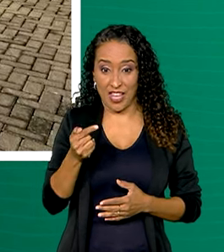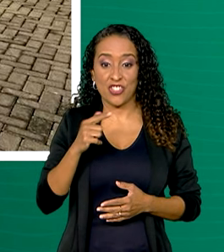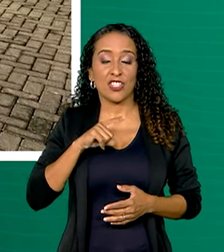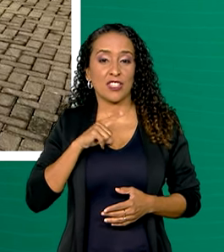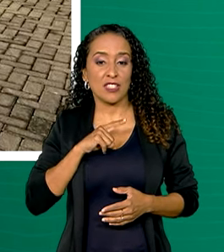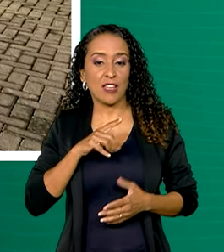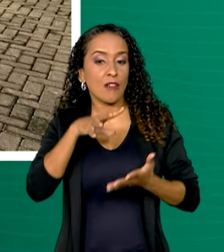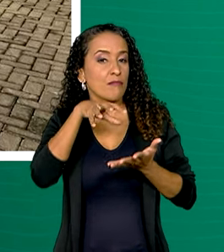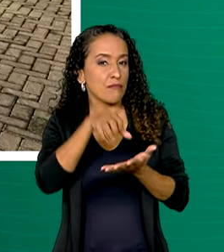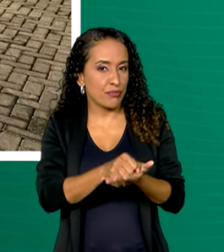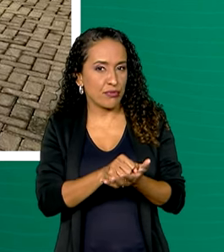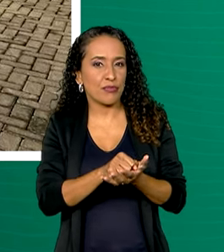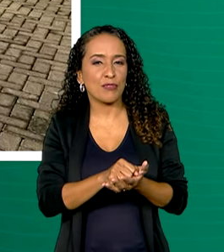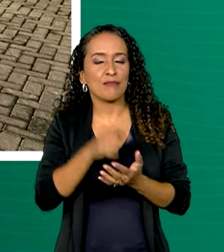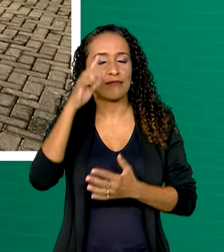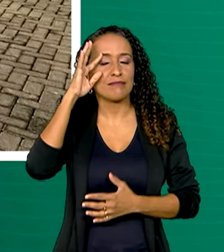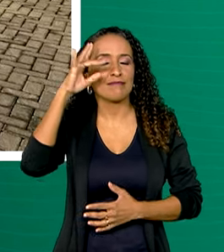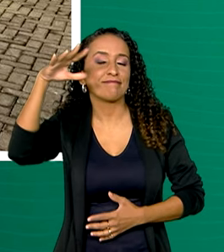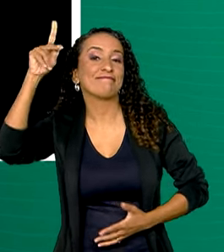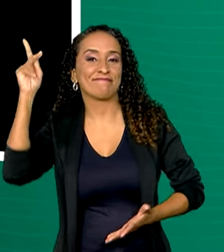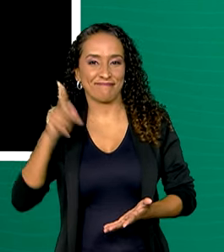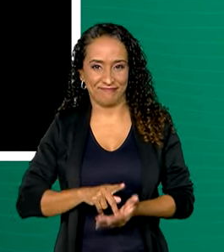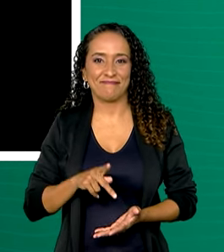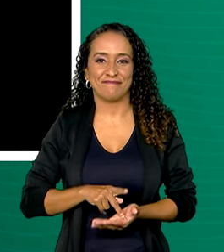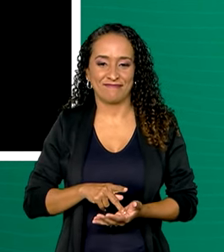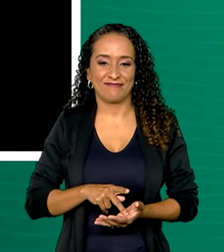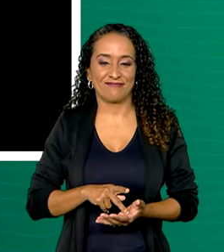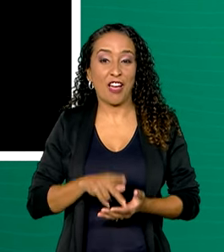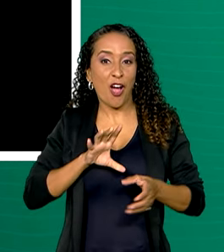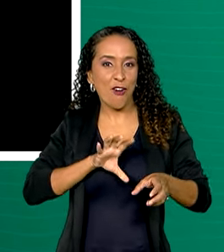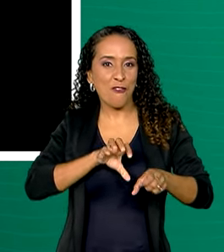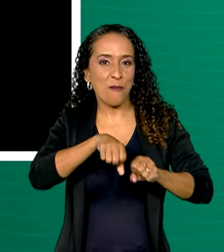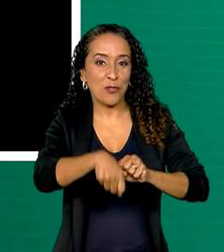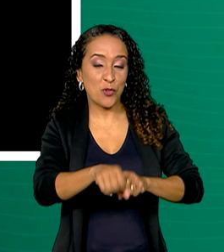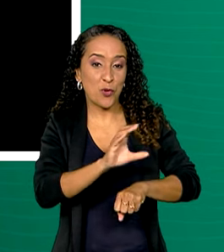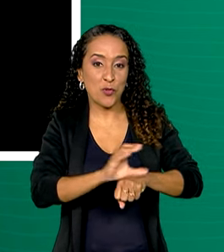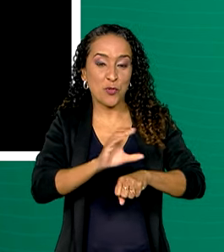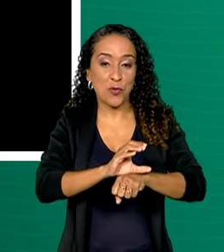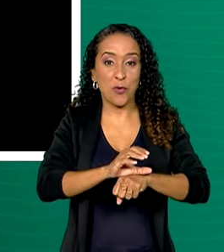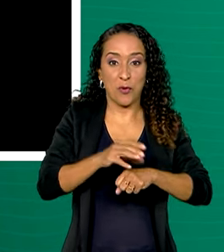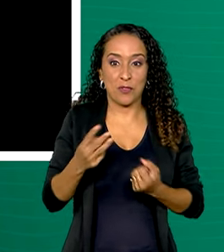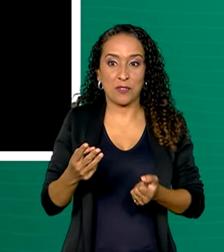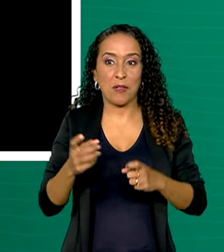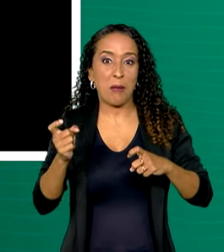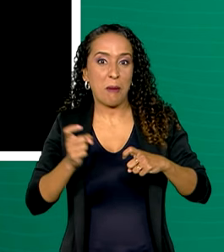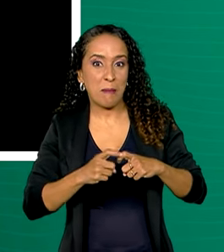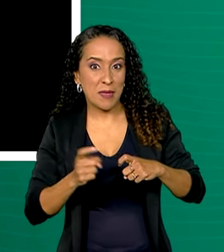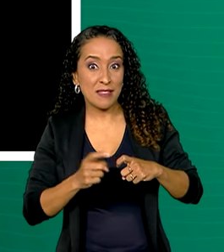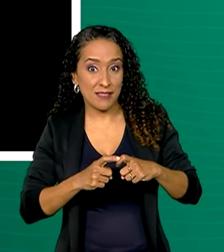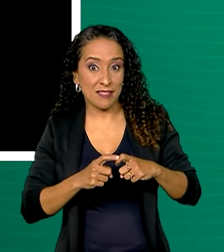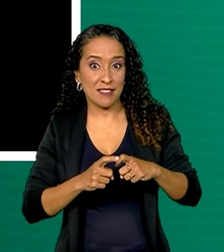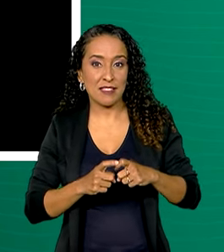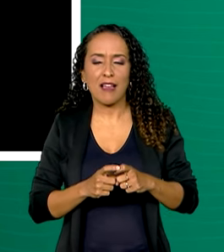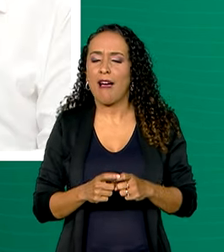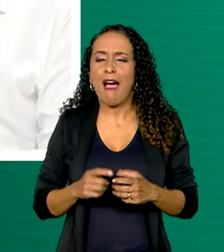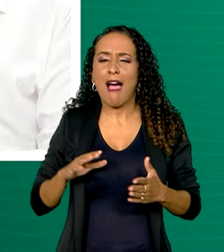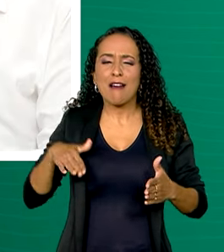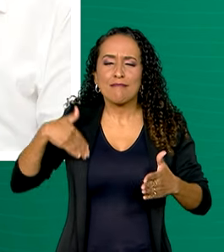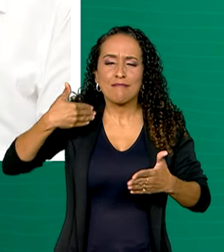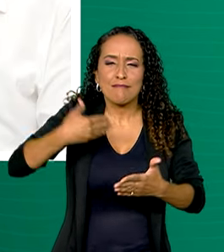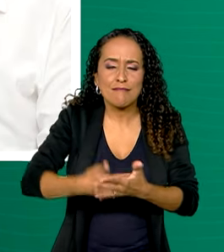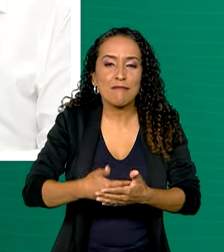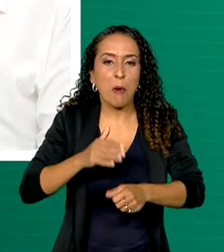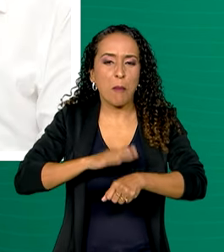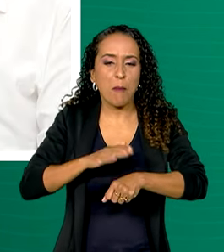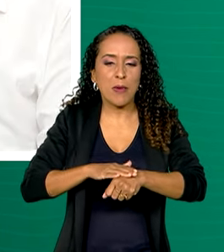os registros do sonho realizado, a formatura no curso de medicina. E para chegar até esse momento,